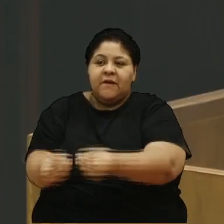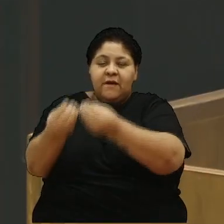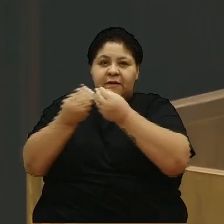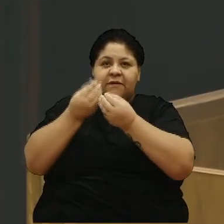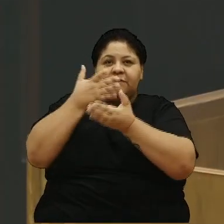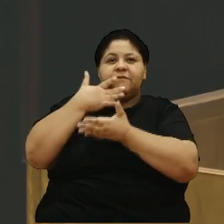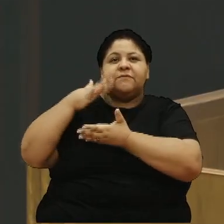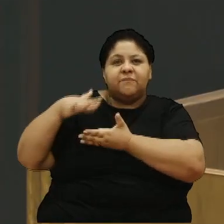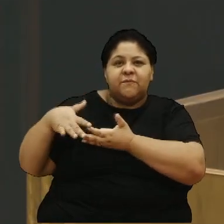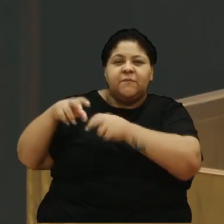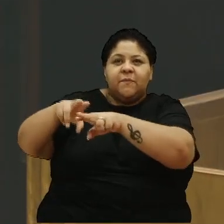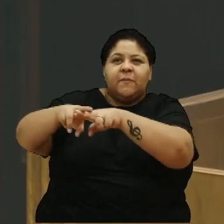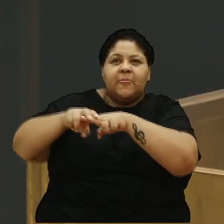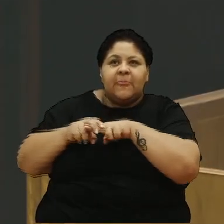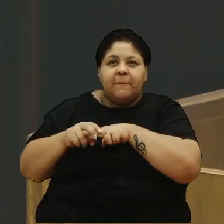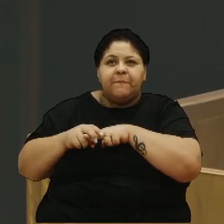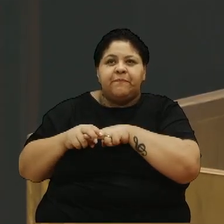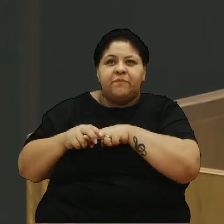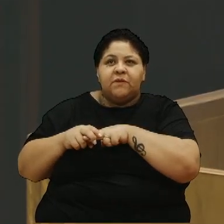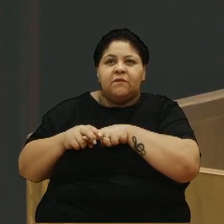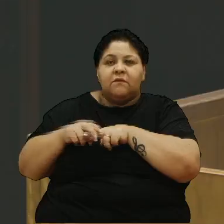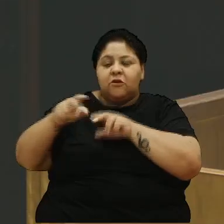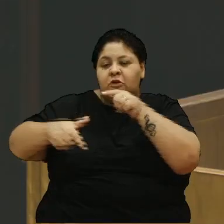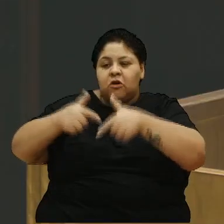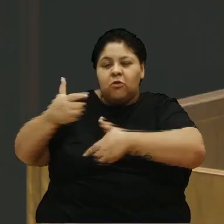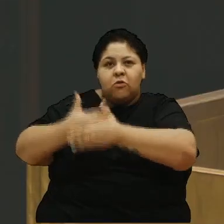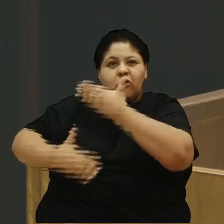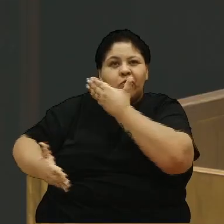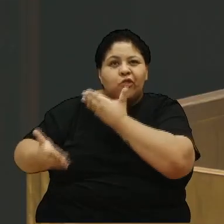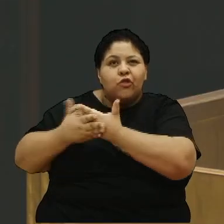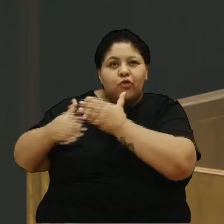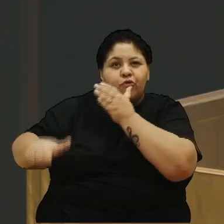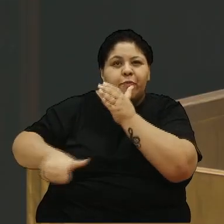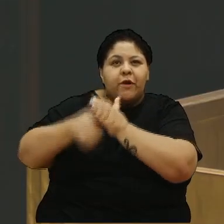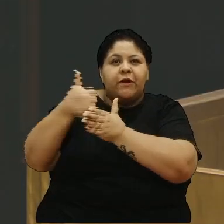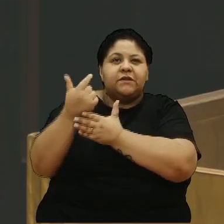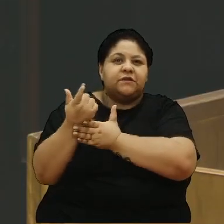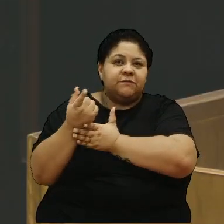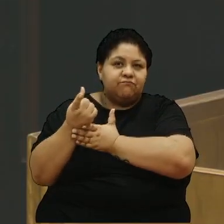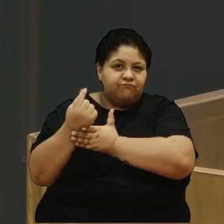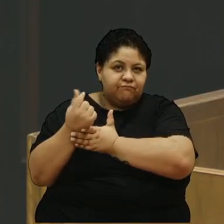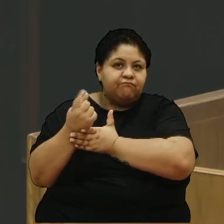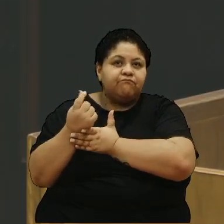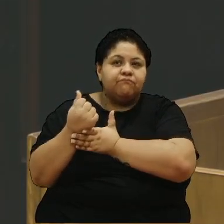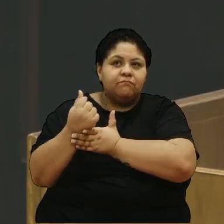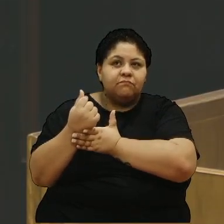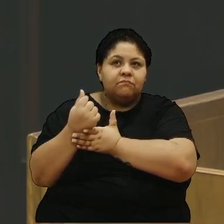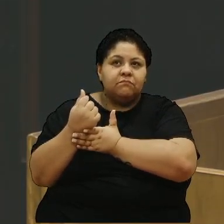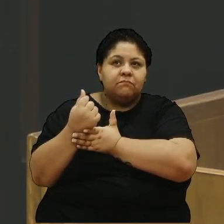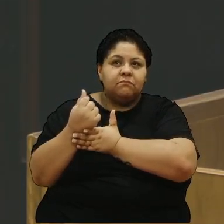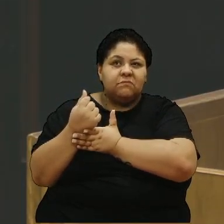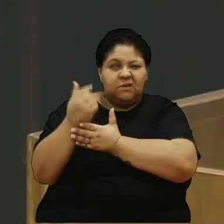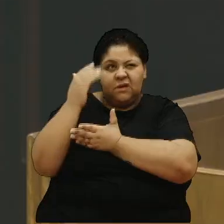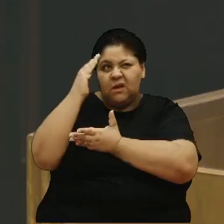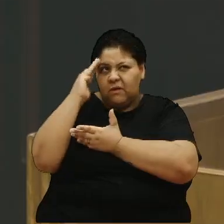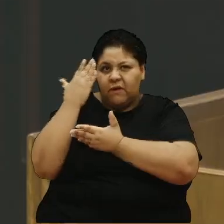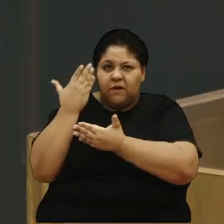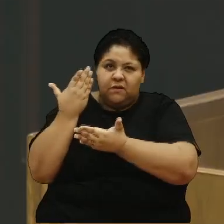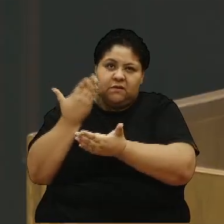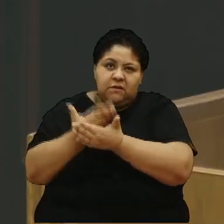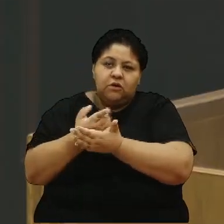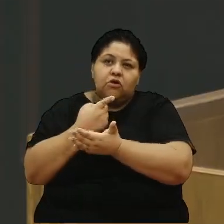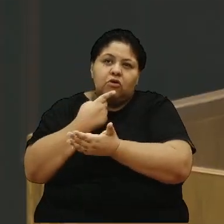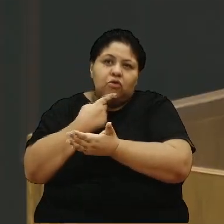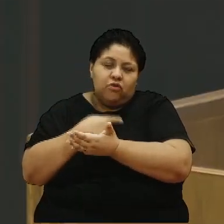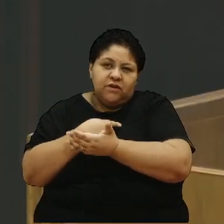crianças, e por isso a gente emprega lá todos os nossos melhores recursos. E provavelmente, e aí gostaria de fazer